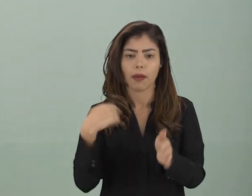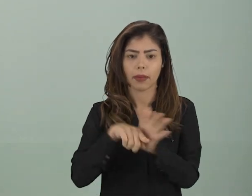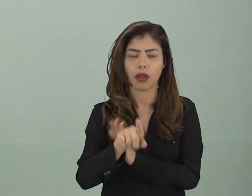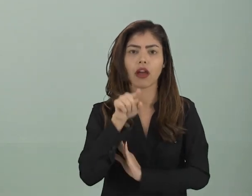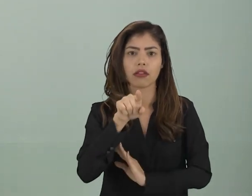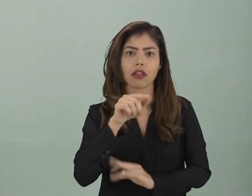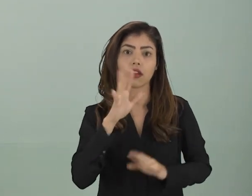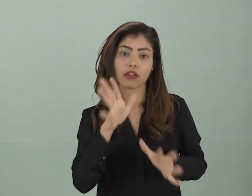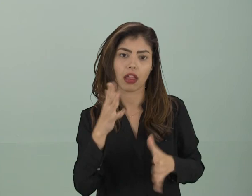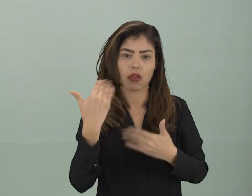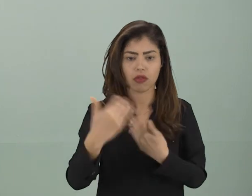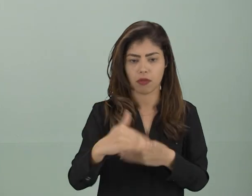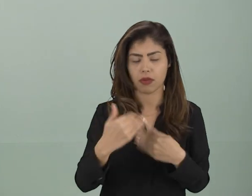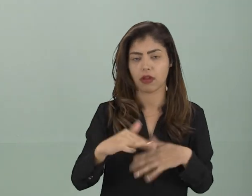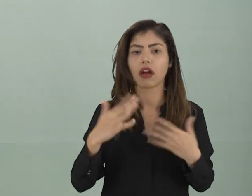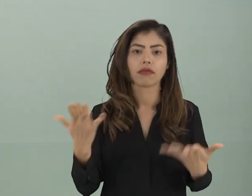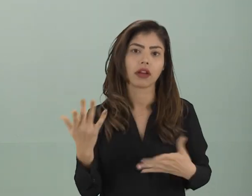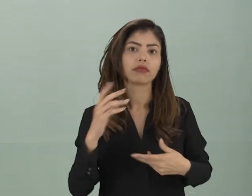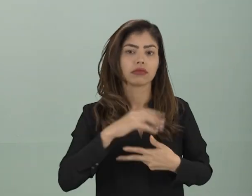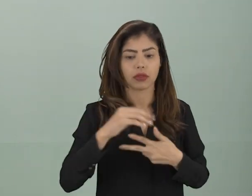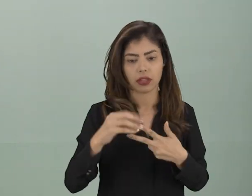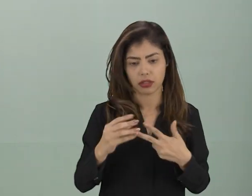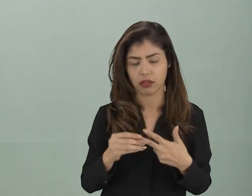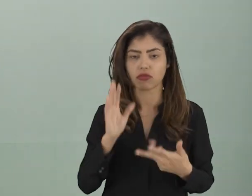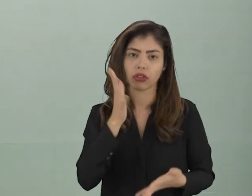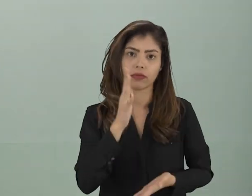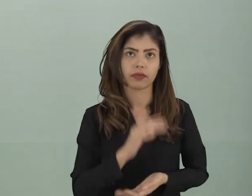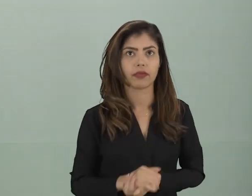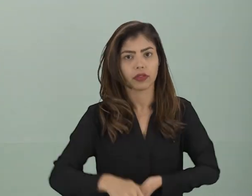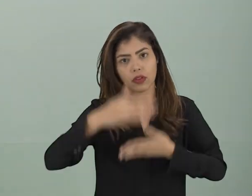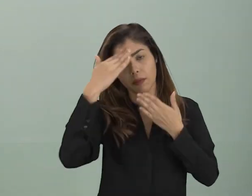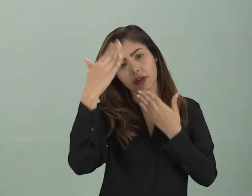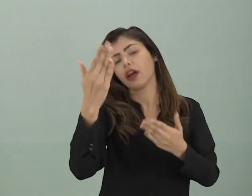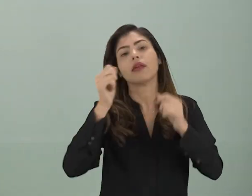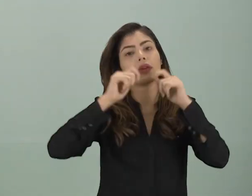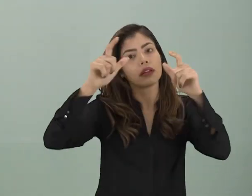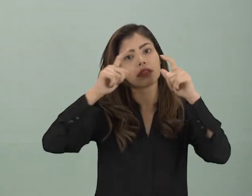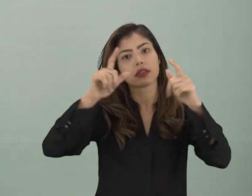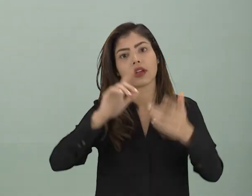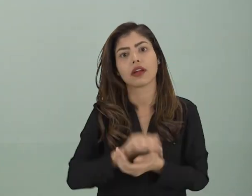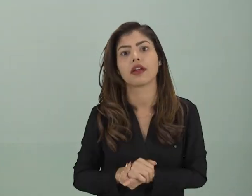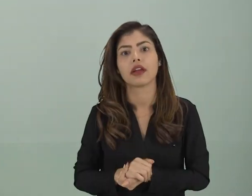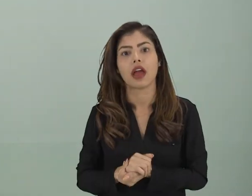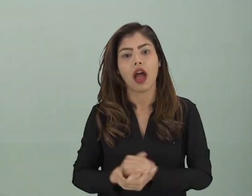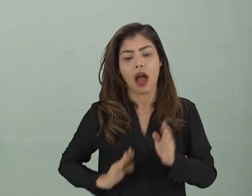responder uma questão da sua prova, do seu vestibular, do seu Enem.